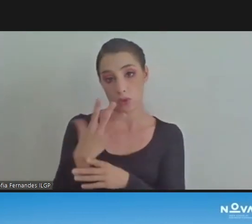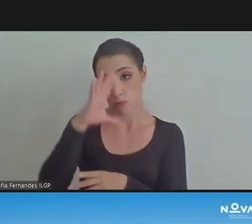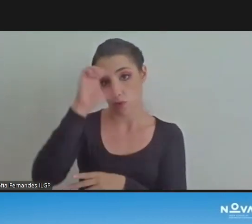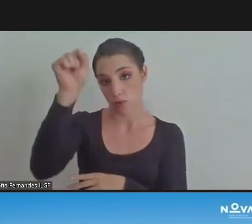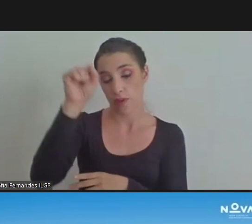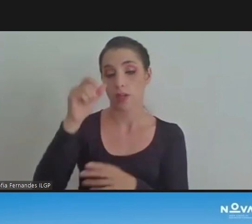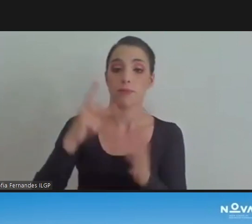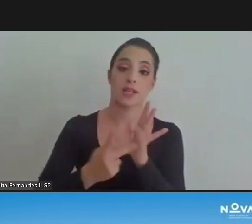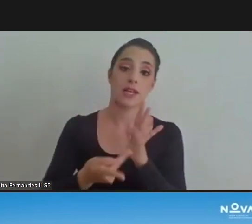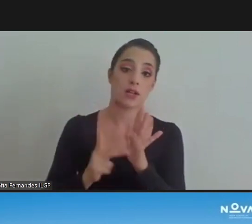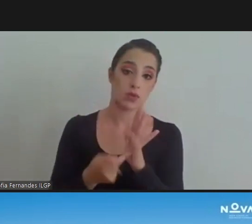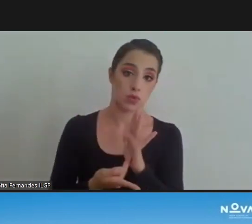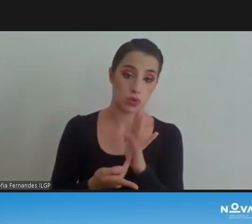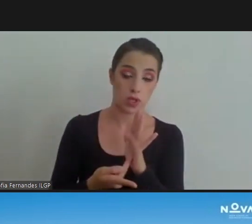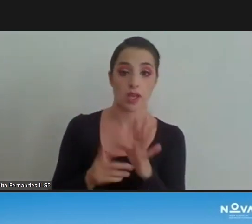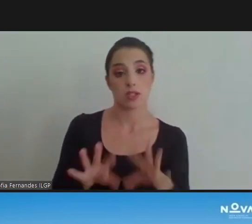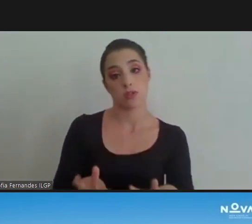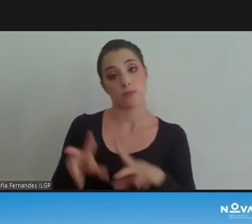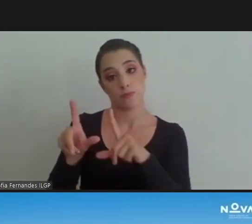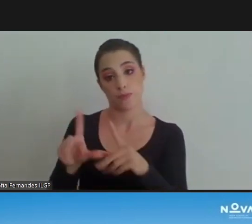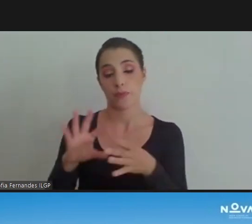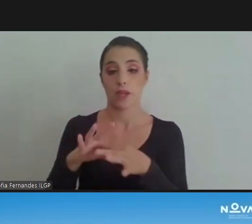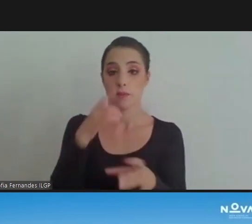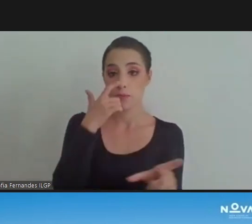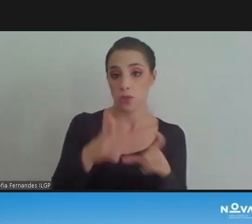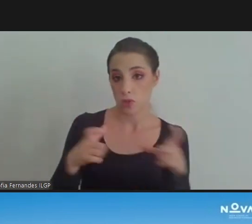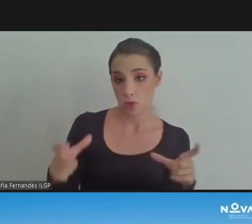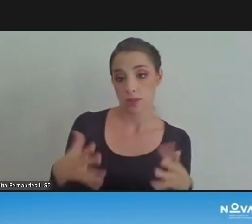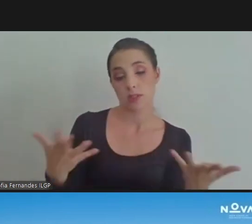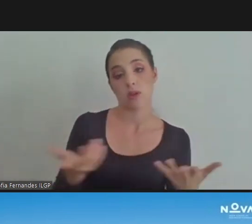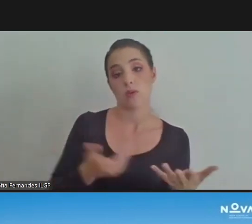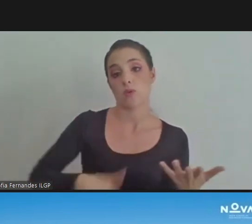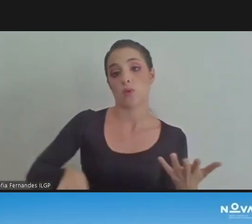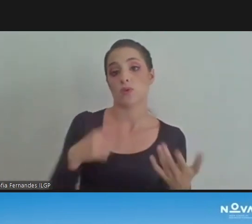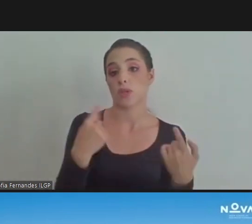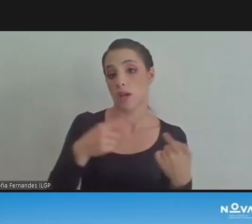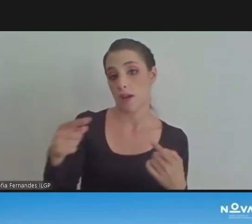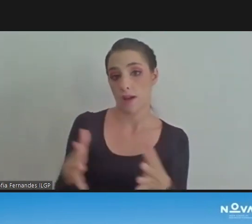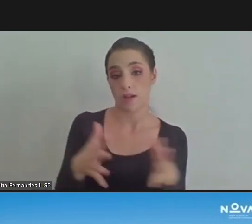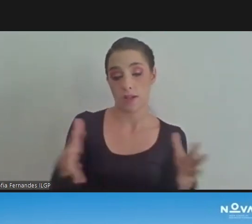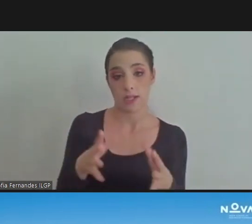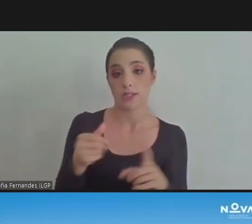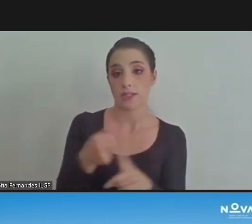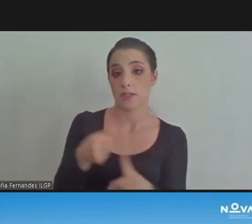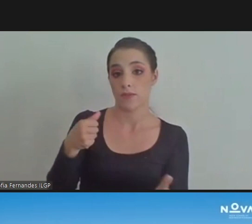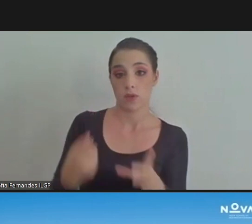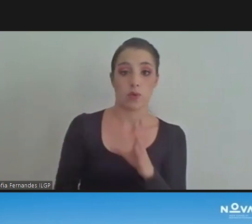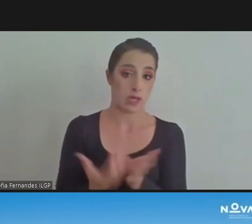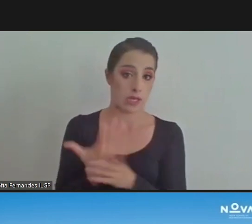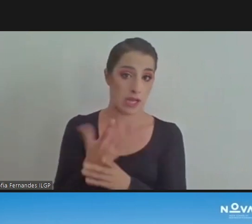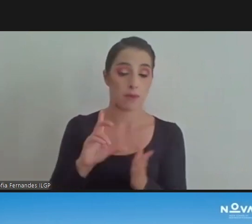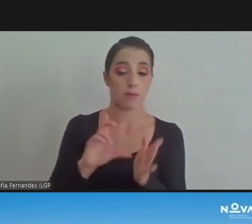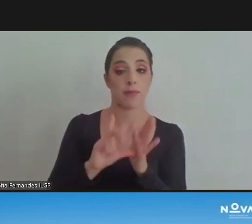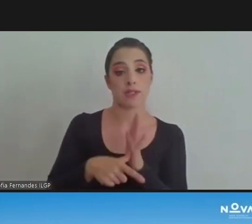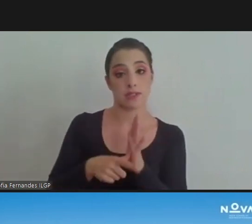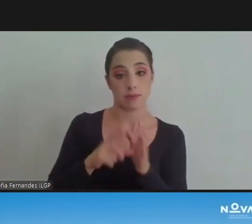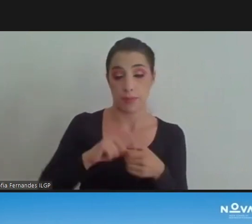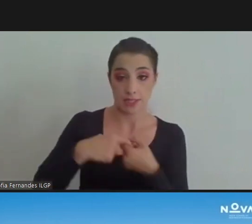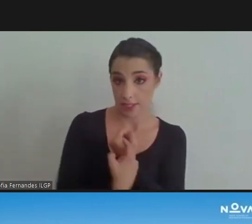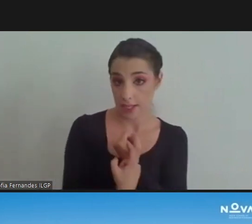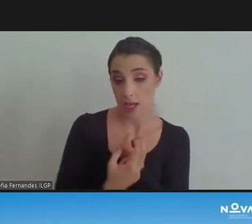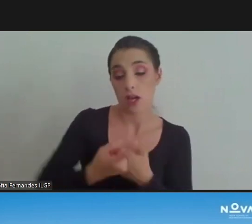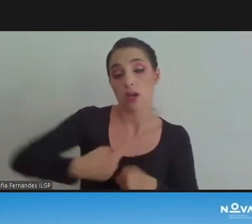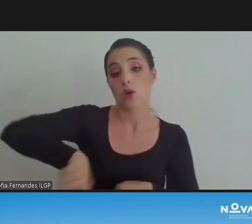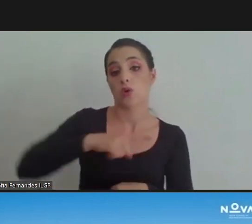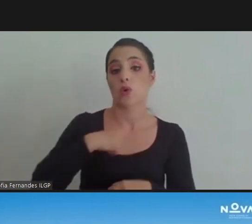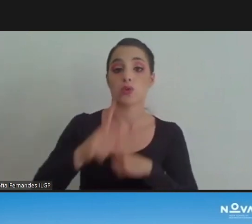pelas tecnologias ao serviço do cidadão. Então, temos este grande desafio de criar esta parceria, a partir da qual podemos